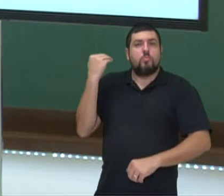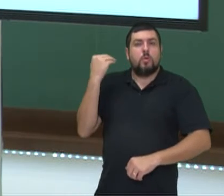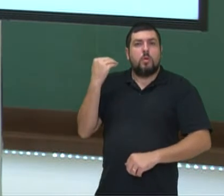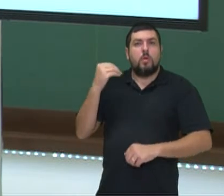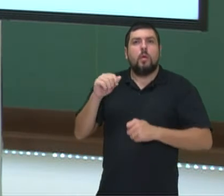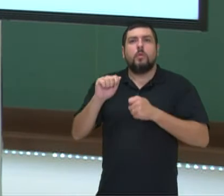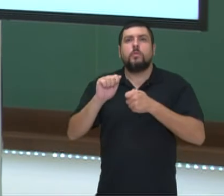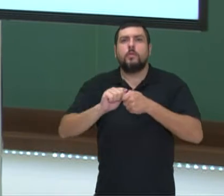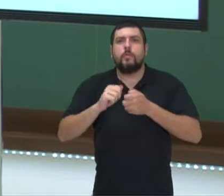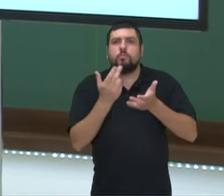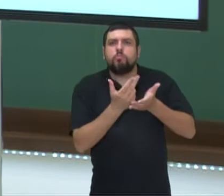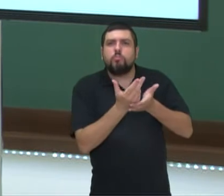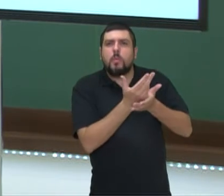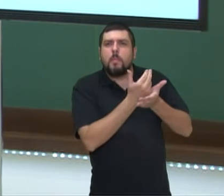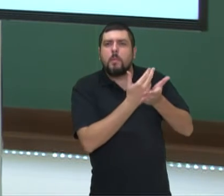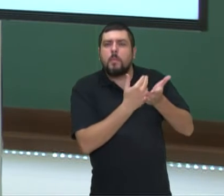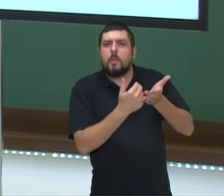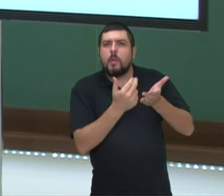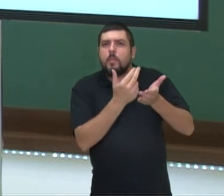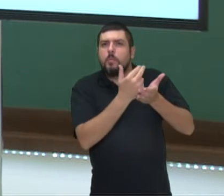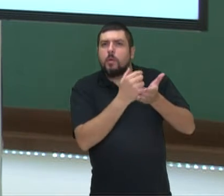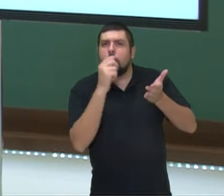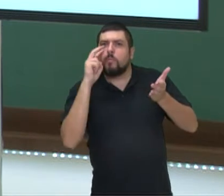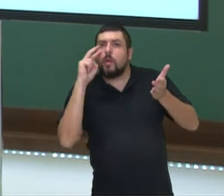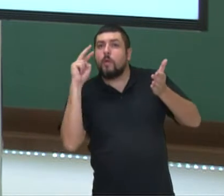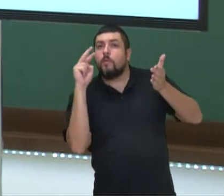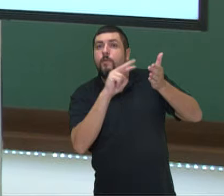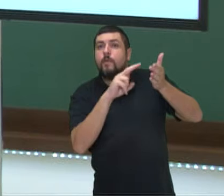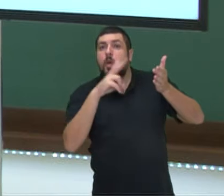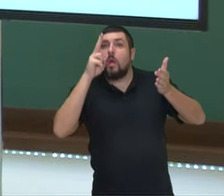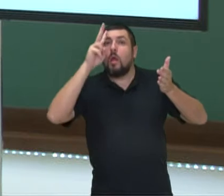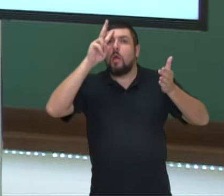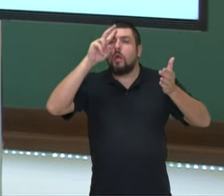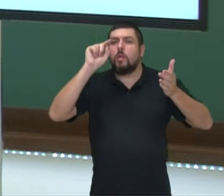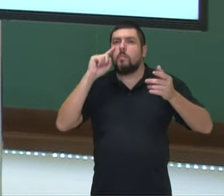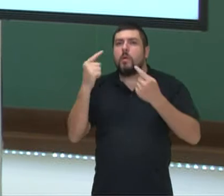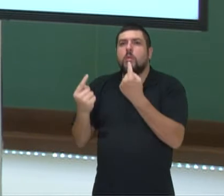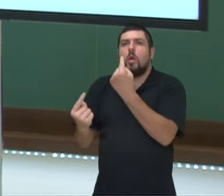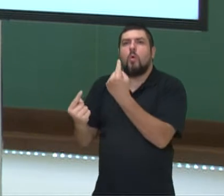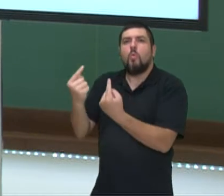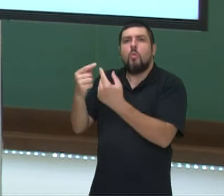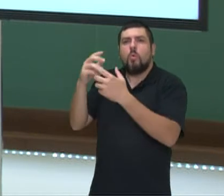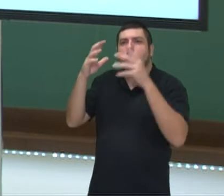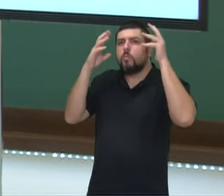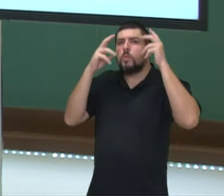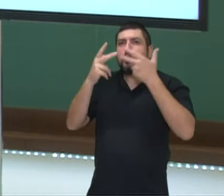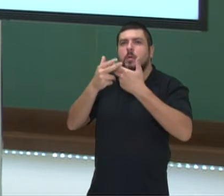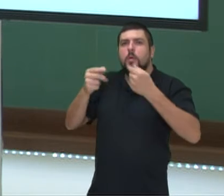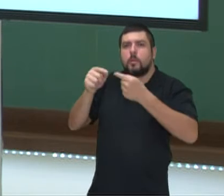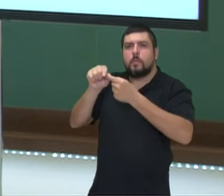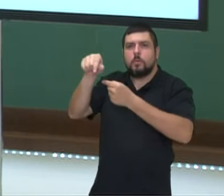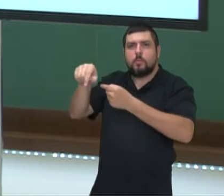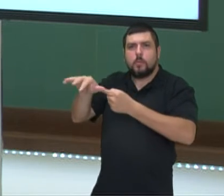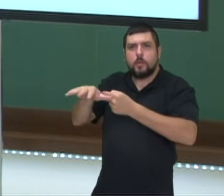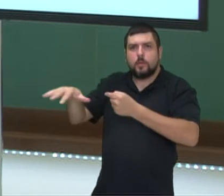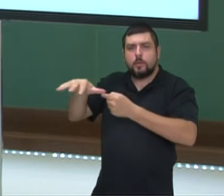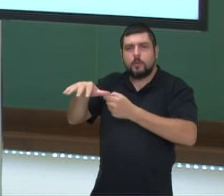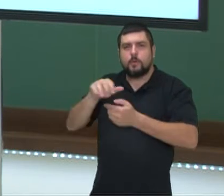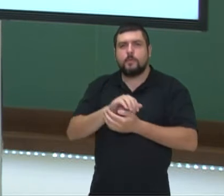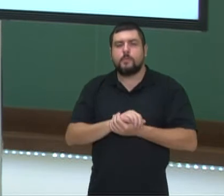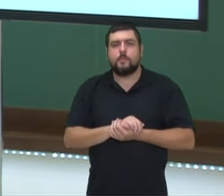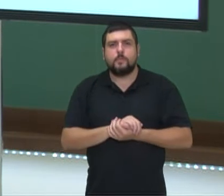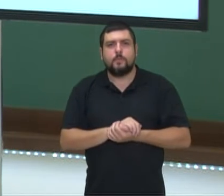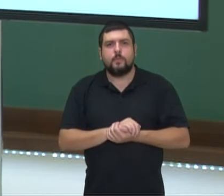eram, né, os animais que eles utilizavam para caça. Então essa representação aqui também desses animais na